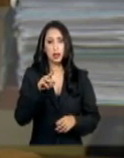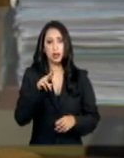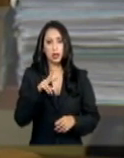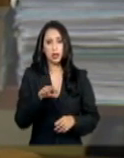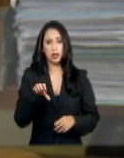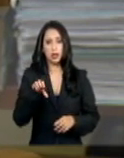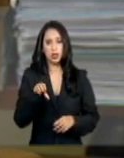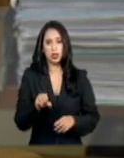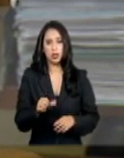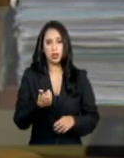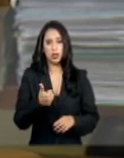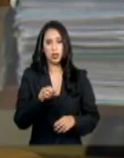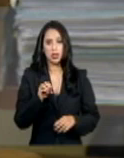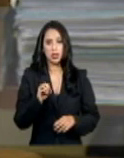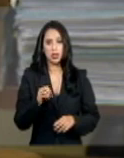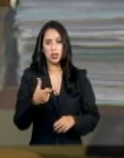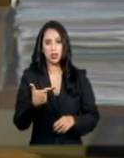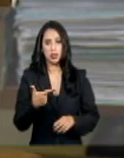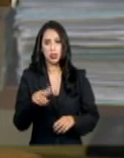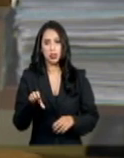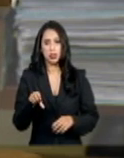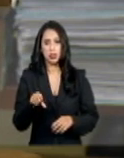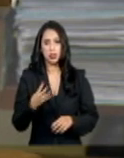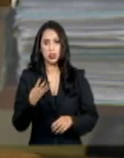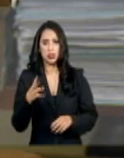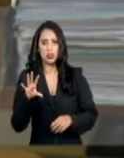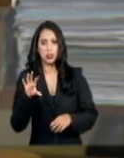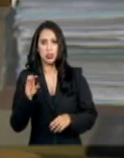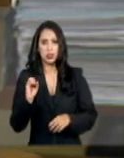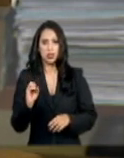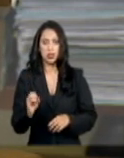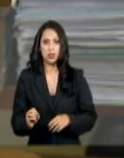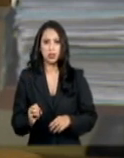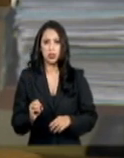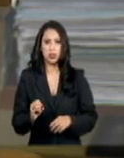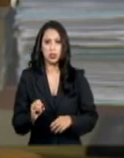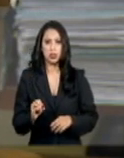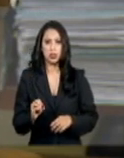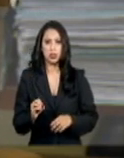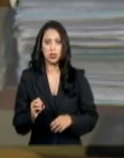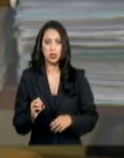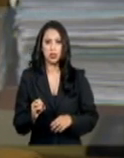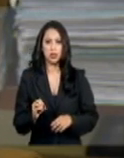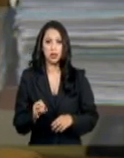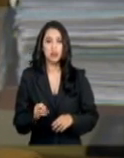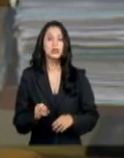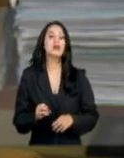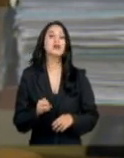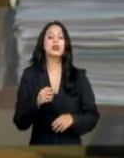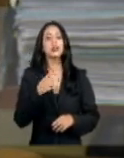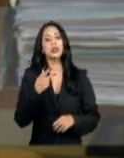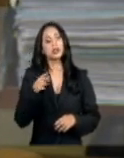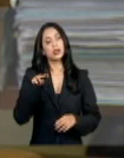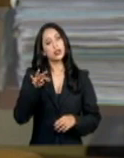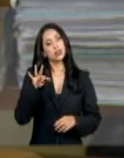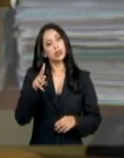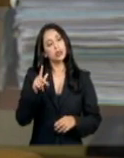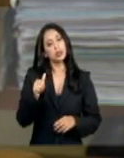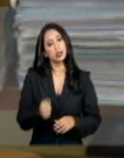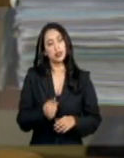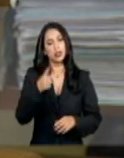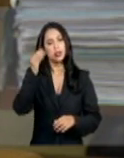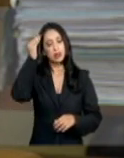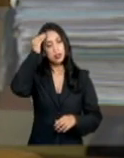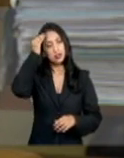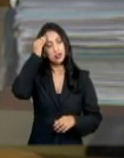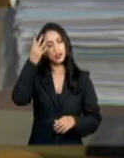10 20 e 29 e 40 e 42 suas respectivas notas interpretativos todos